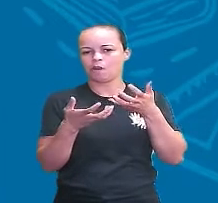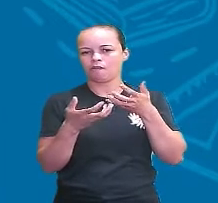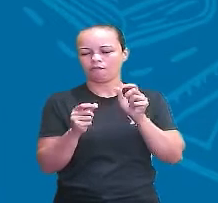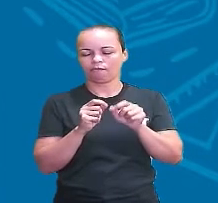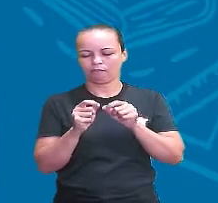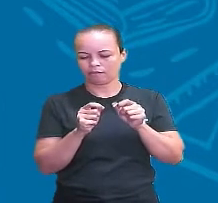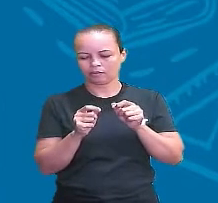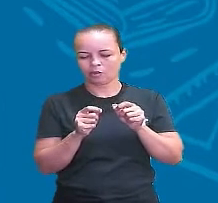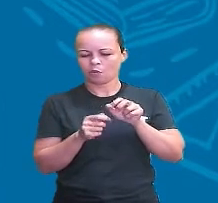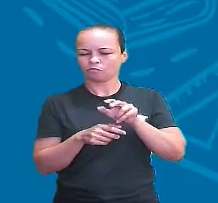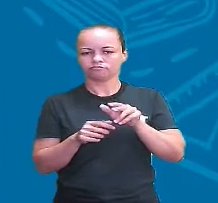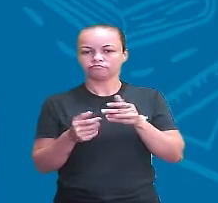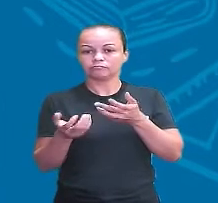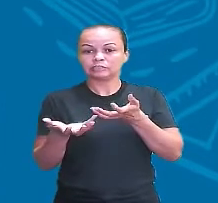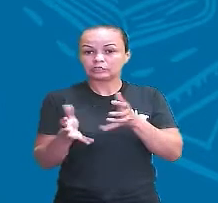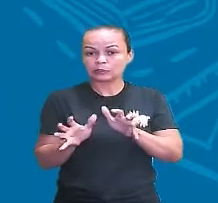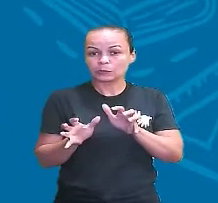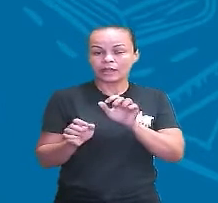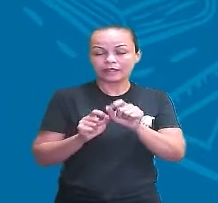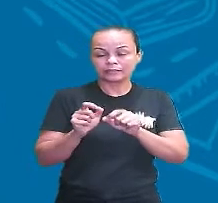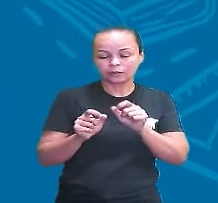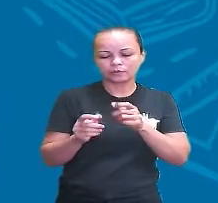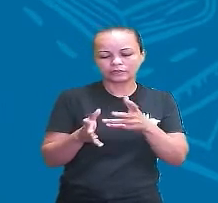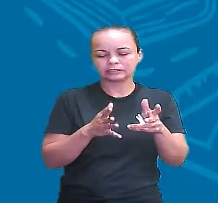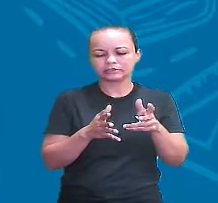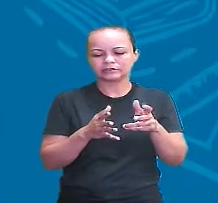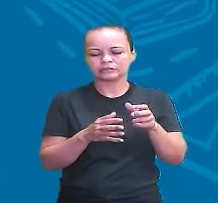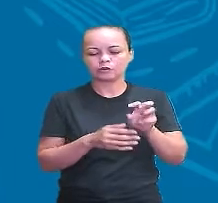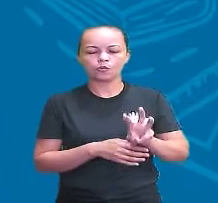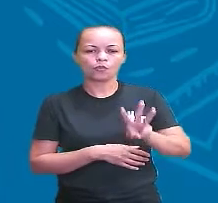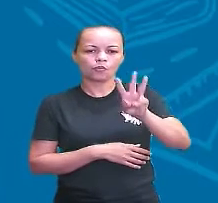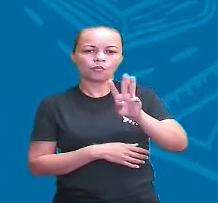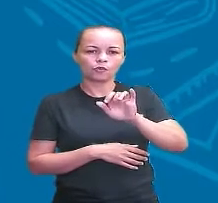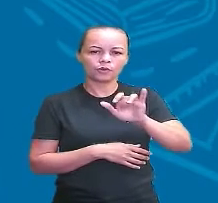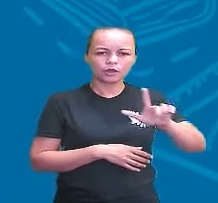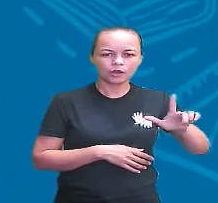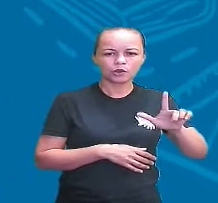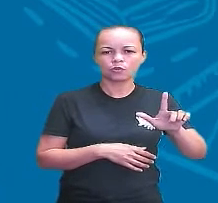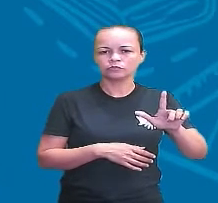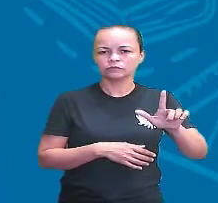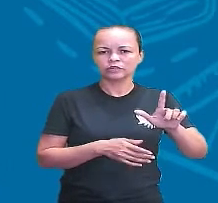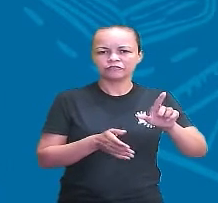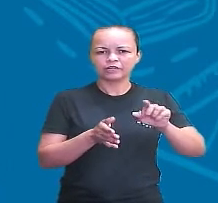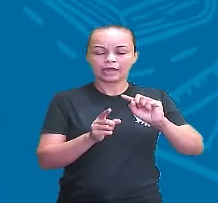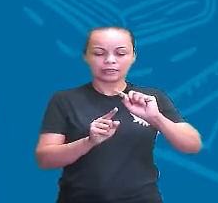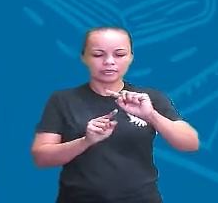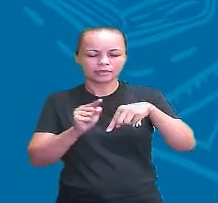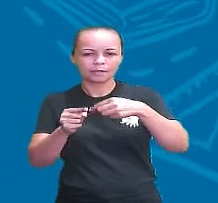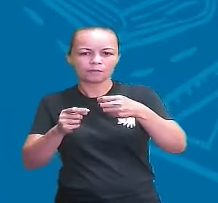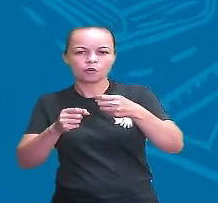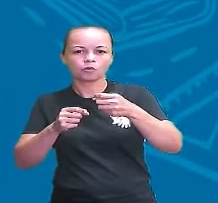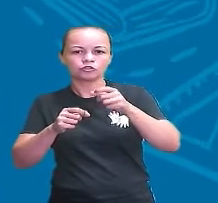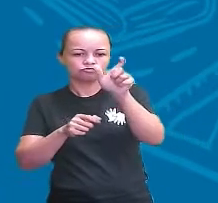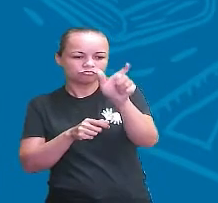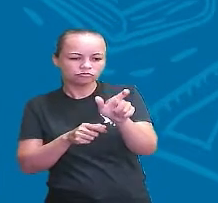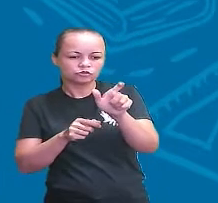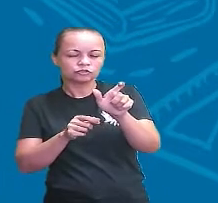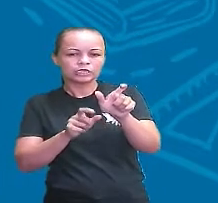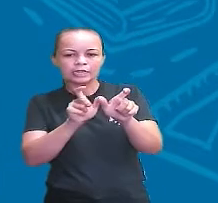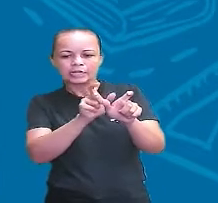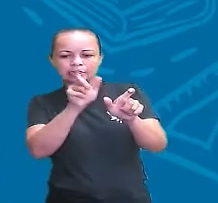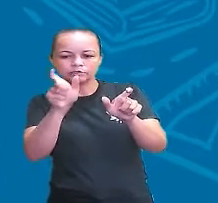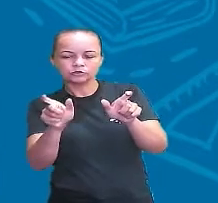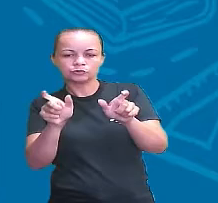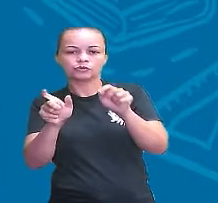Simples. Sabe aquele teu will que ficava sempre depois do sujeito? Ele vai vir para o início da tua pergunta. Então, tu vai iniciar a tua